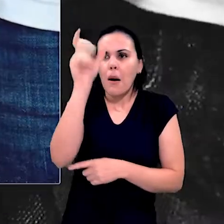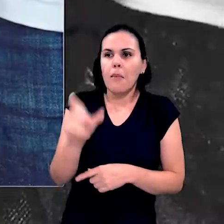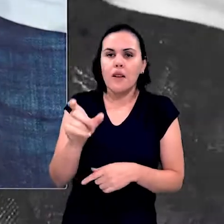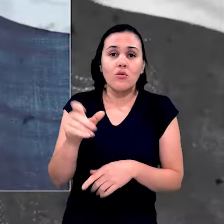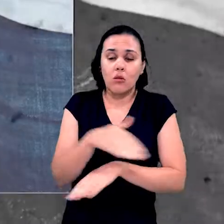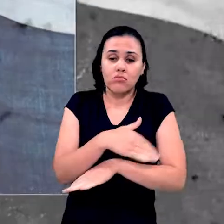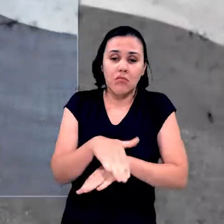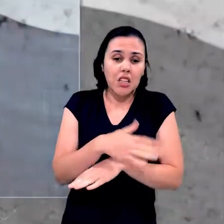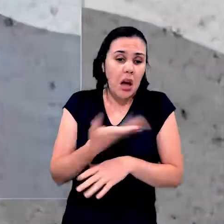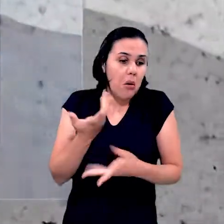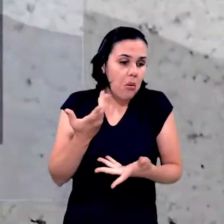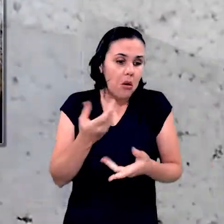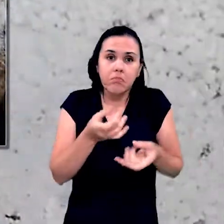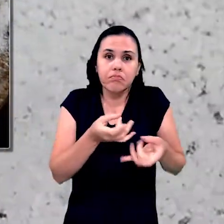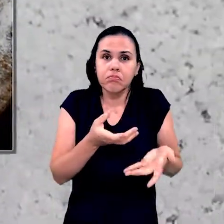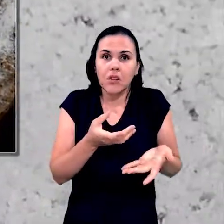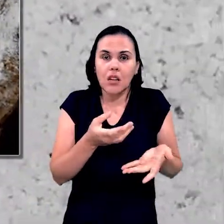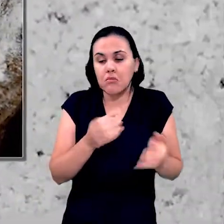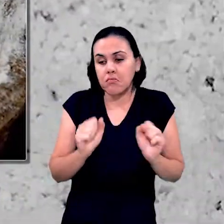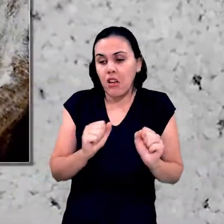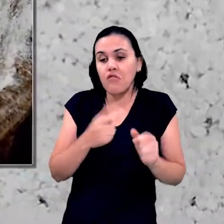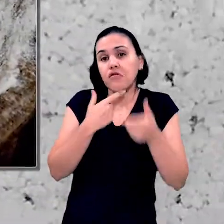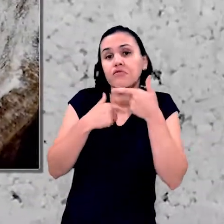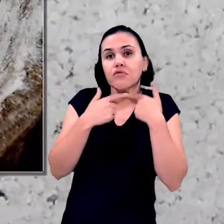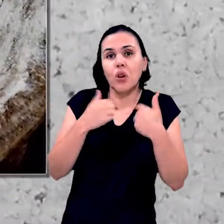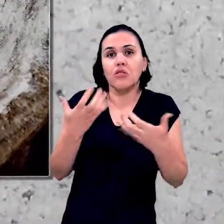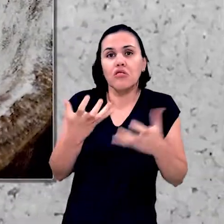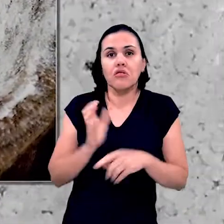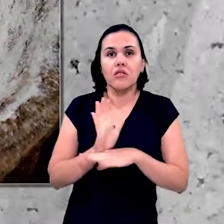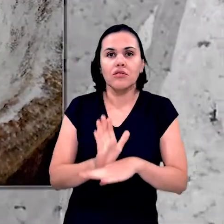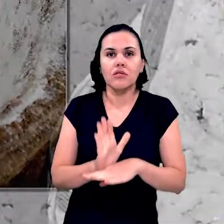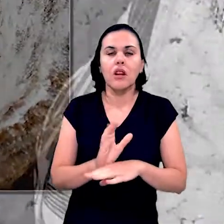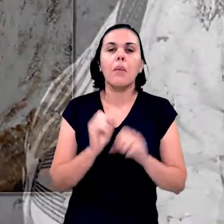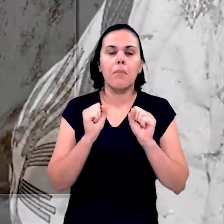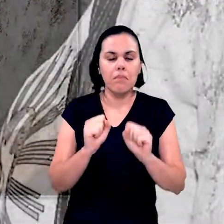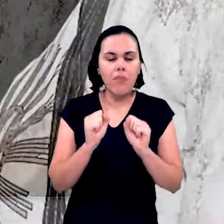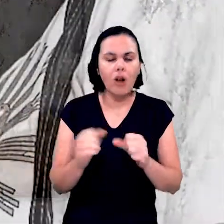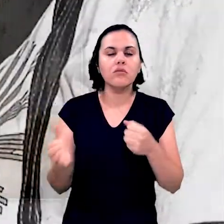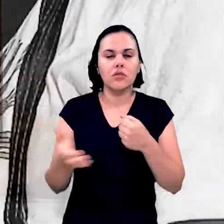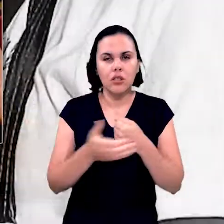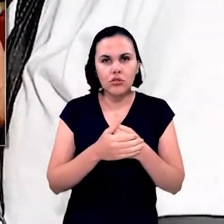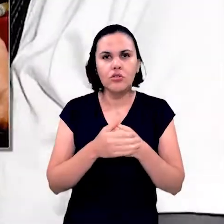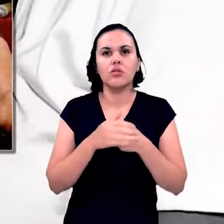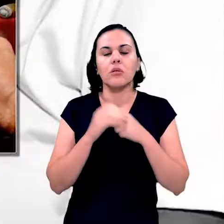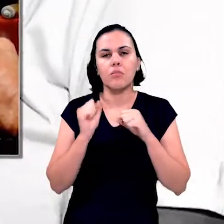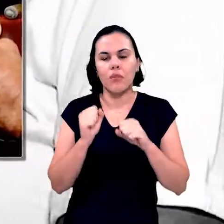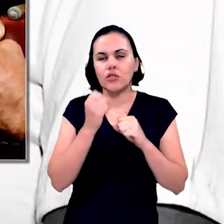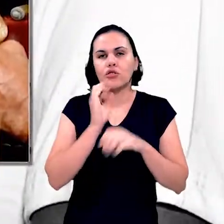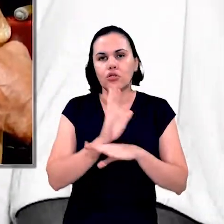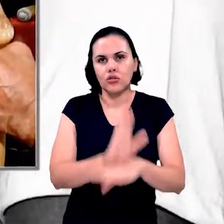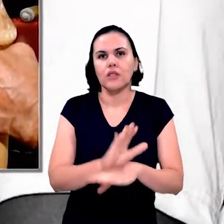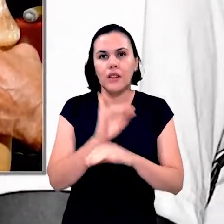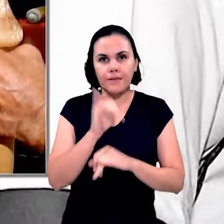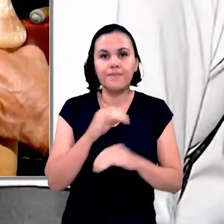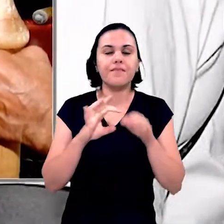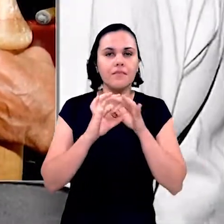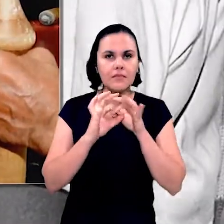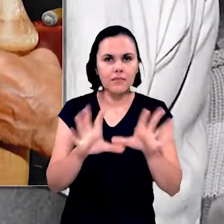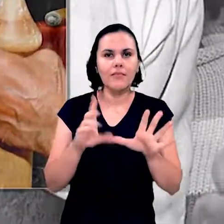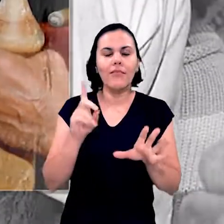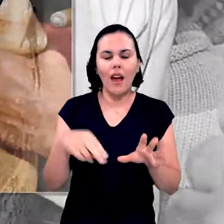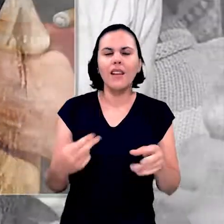pessoa, às vezes, ali em condição de rua, que está ali do lado e quer se interessar, entra, vai ser acolhido, vai ser bem-vindo. Então, acho que